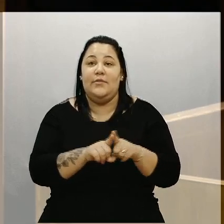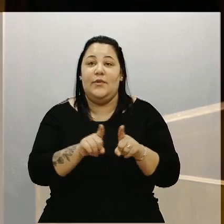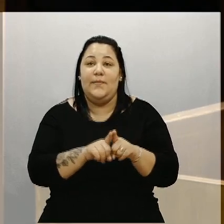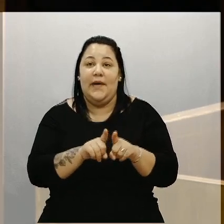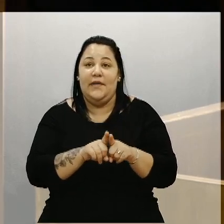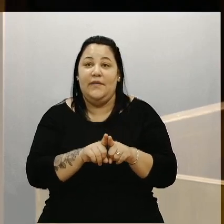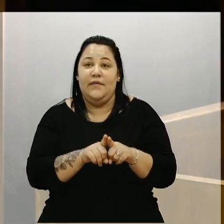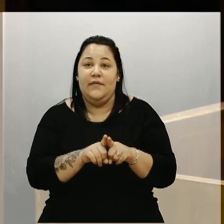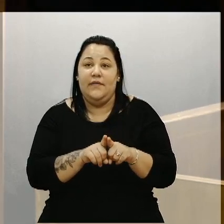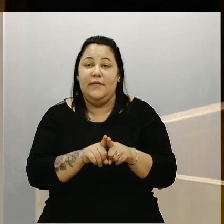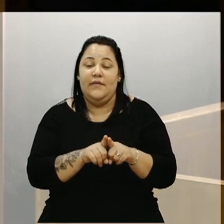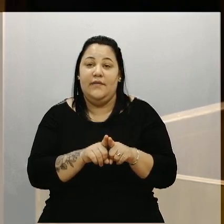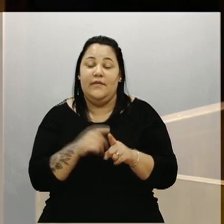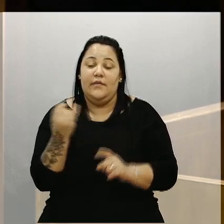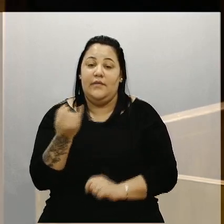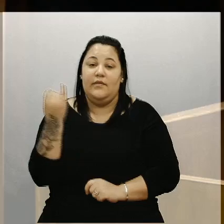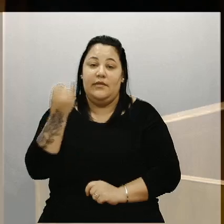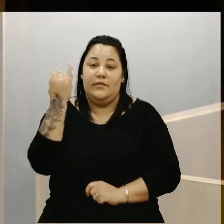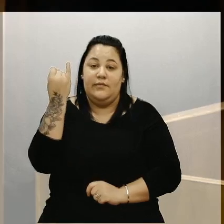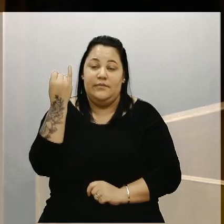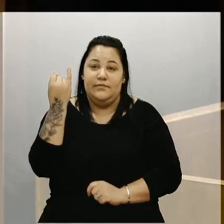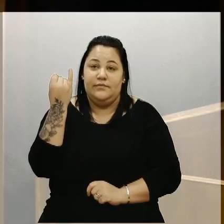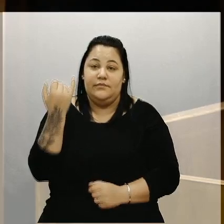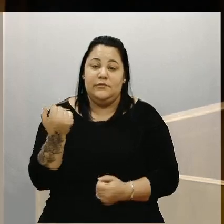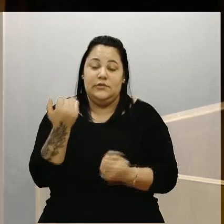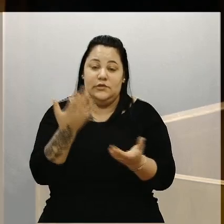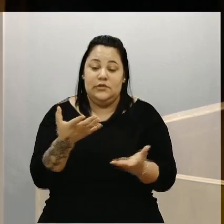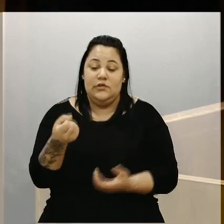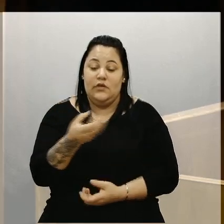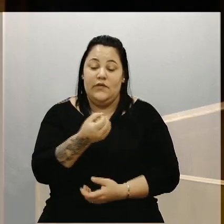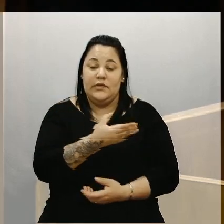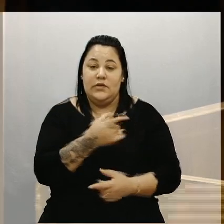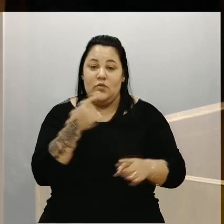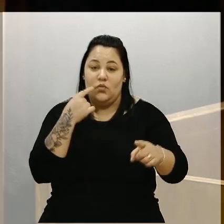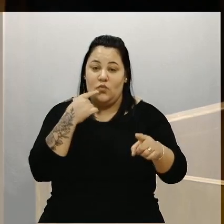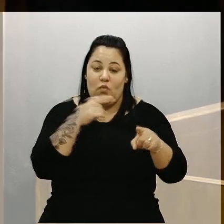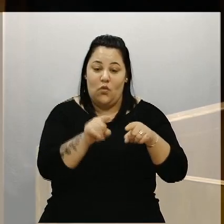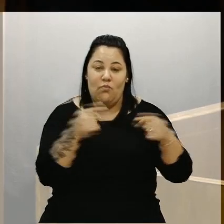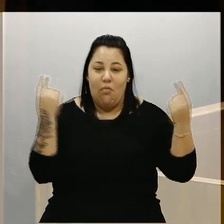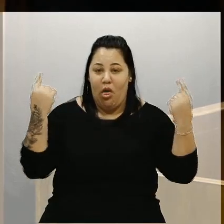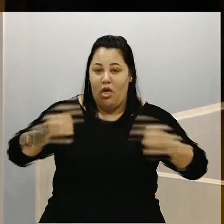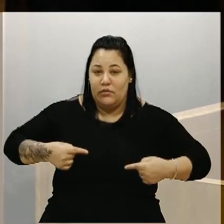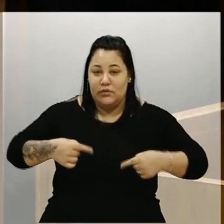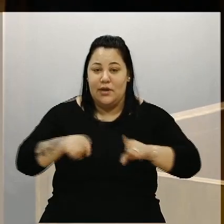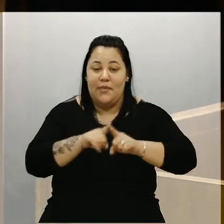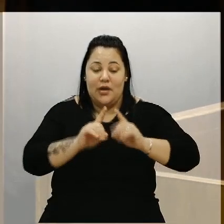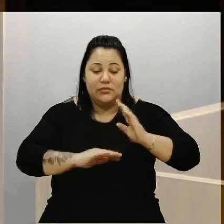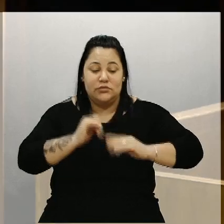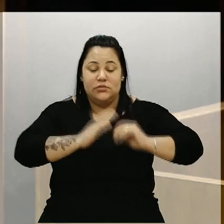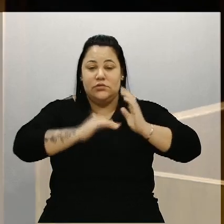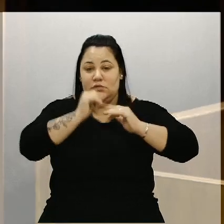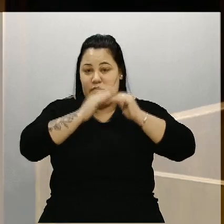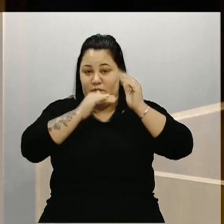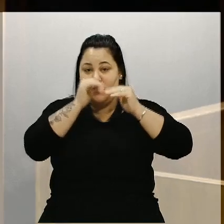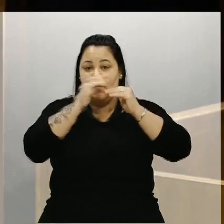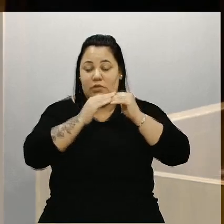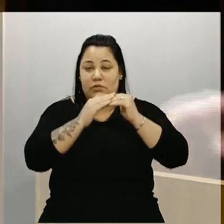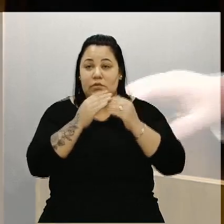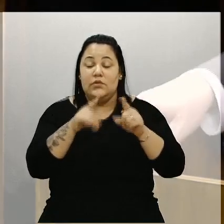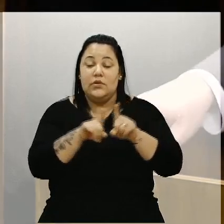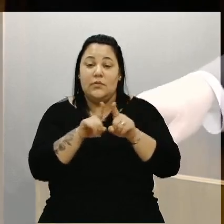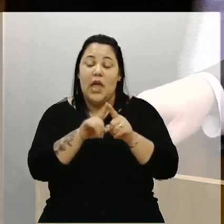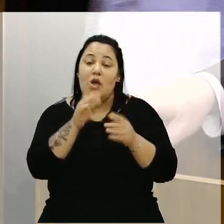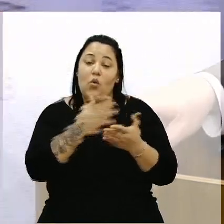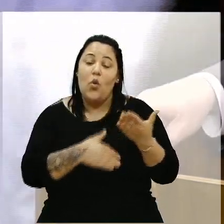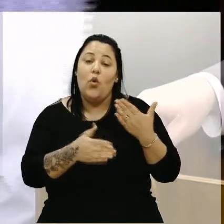desenvolvimento econômico, proporcionando inovação, competitividade e crescimento. Contudo,